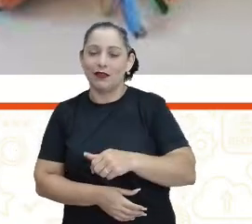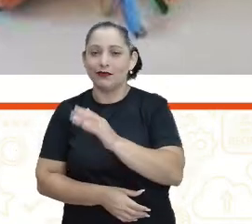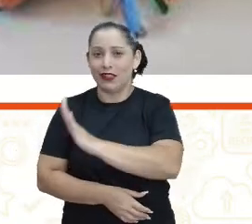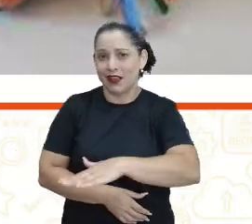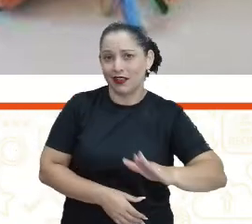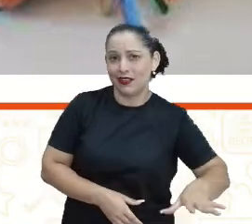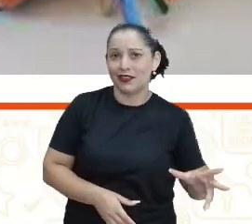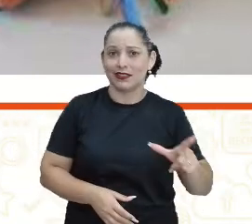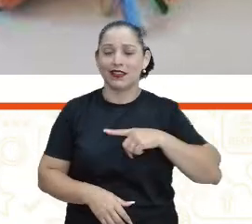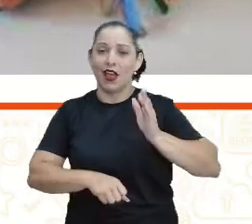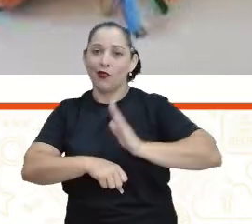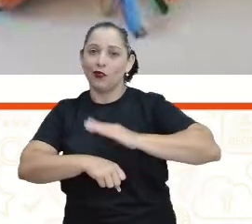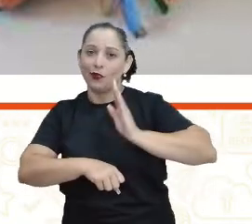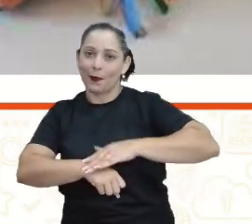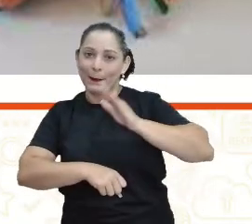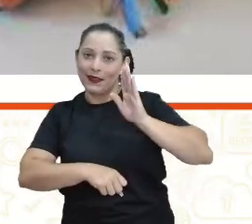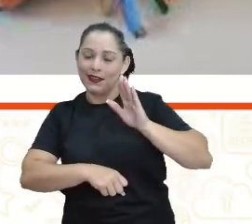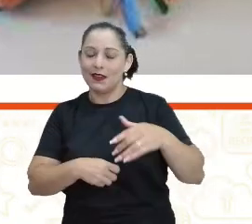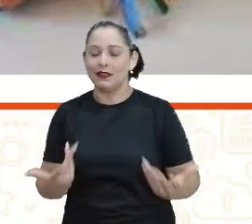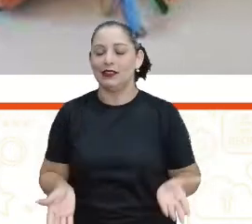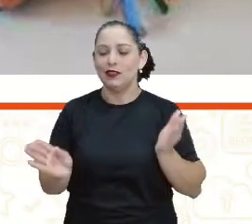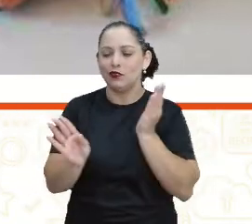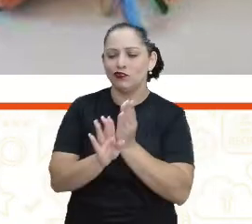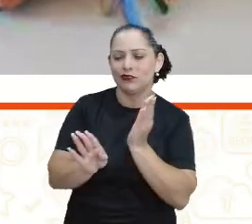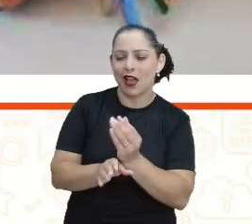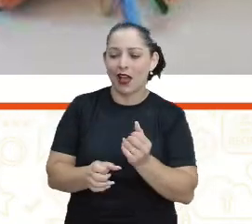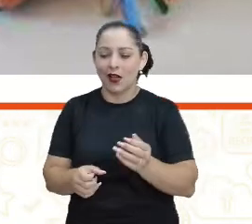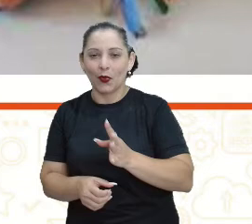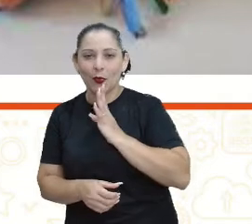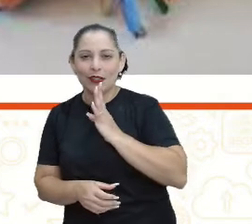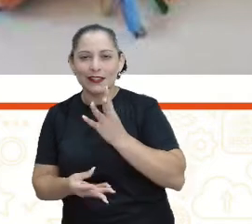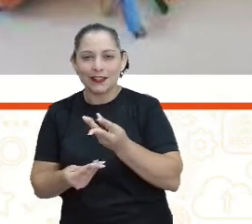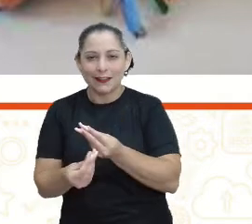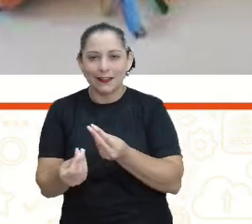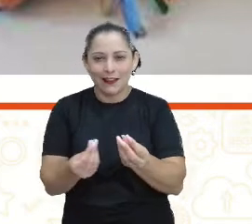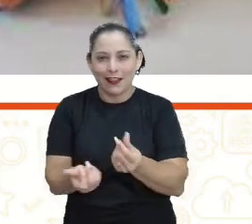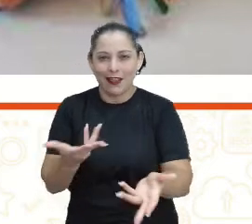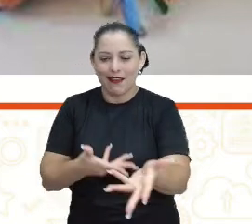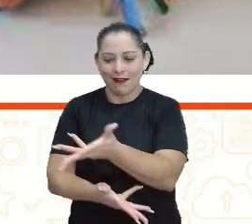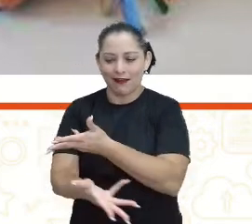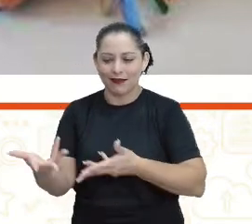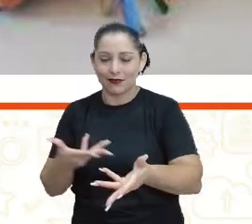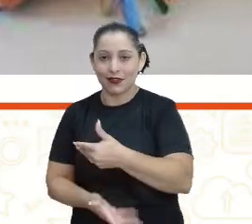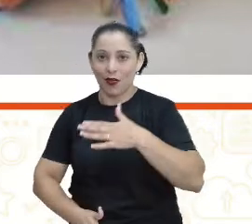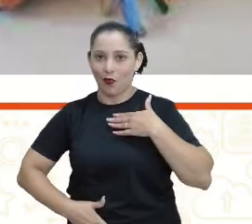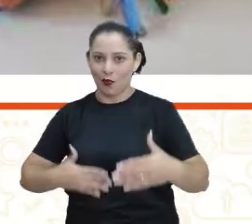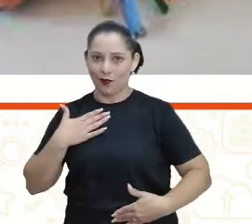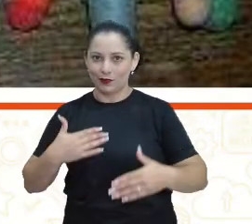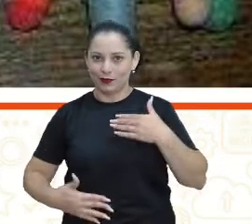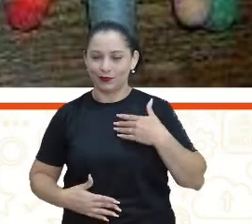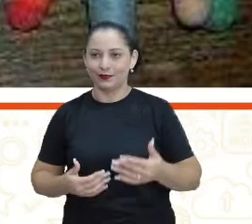tendo autonomia de descoberta e tendo uma intimidade com o seu próprio corpo.